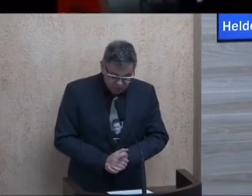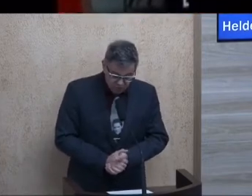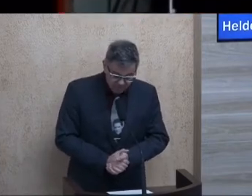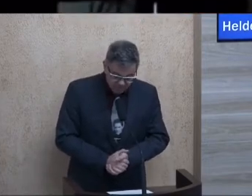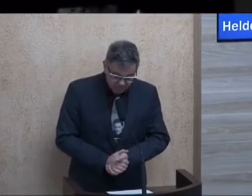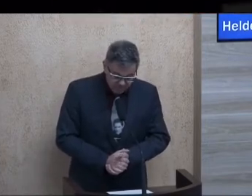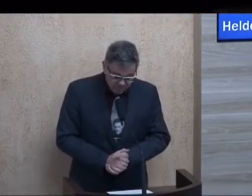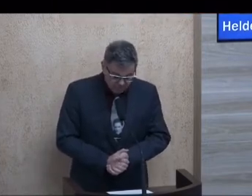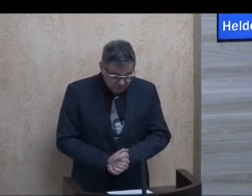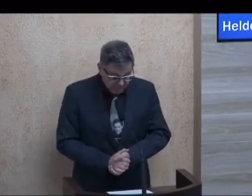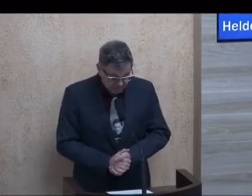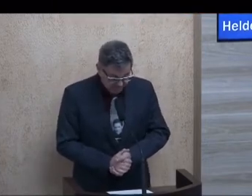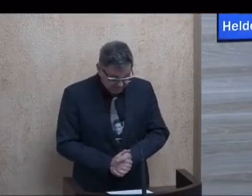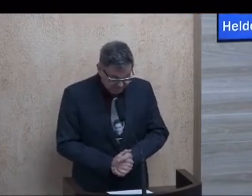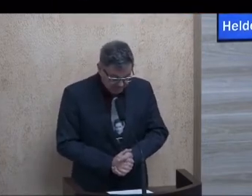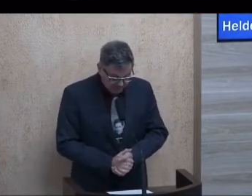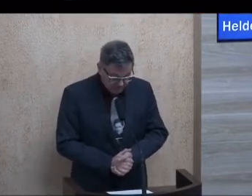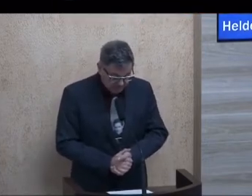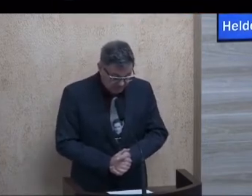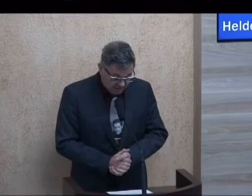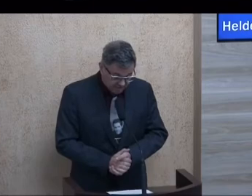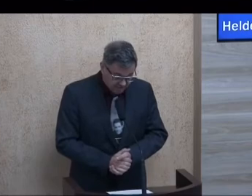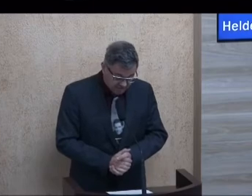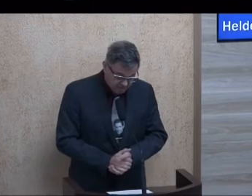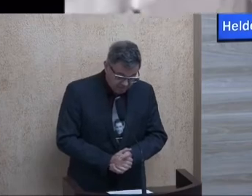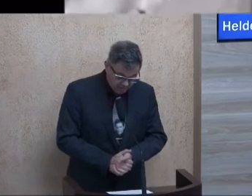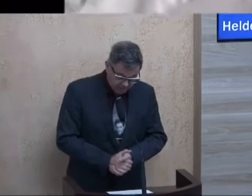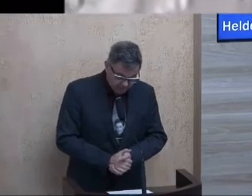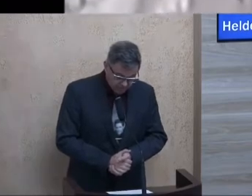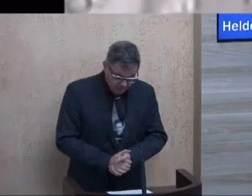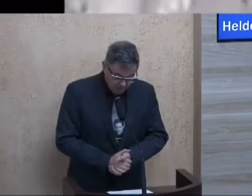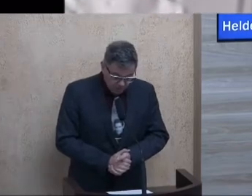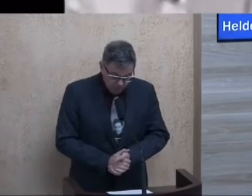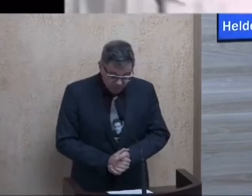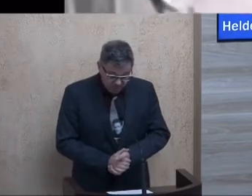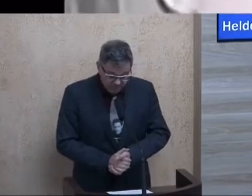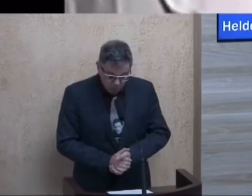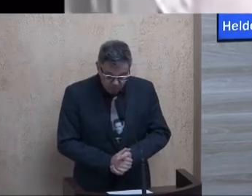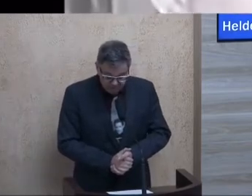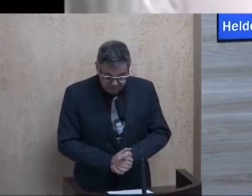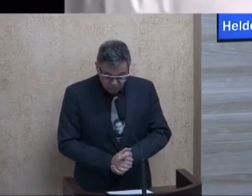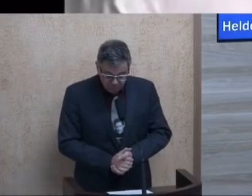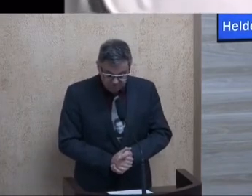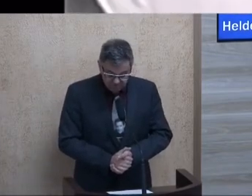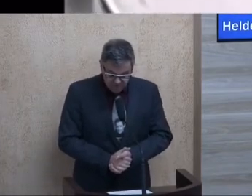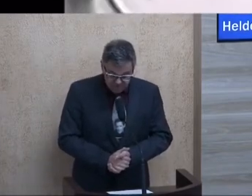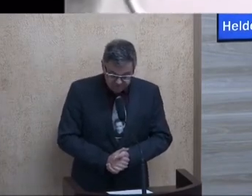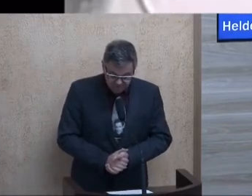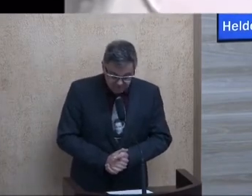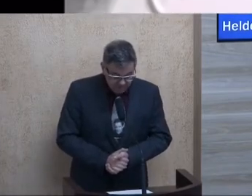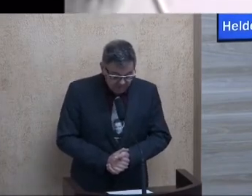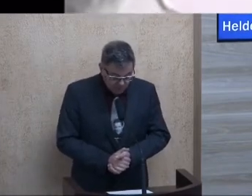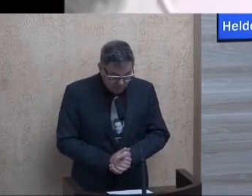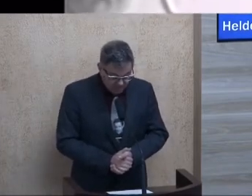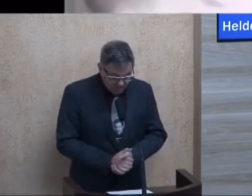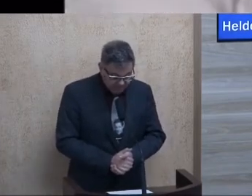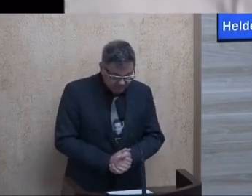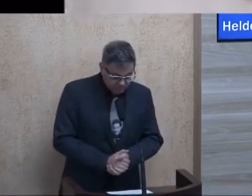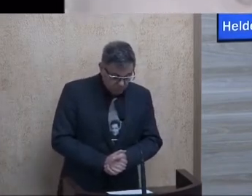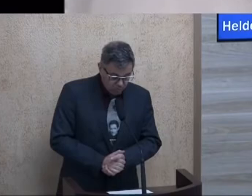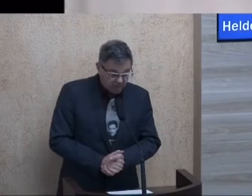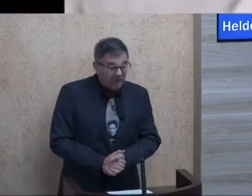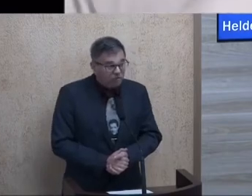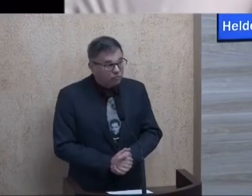suas paixões também era o cinema, que apreciava desde pequeno, pois ia na companhia de uma vizinha e não